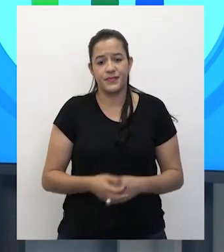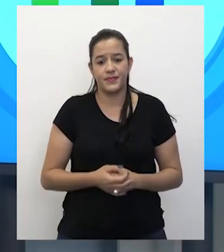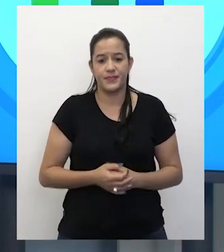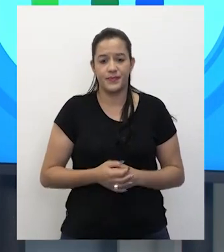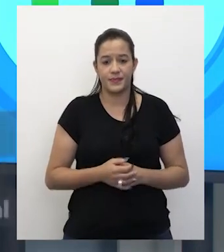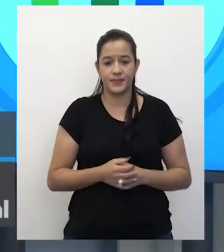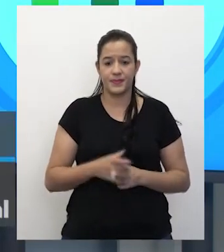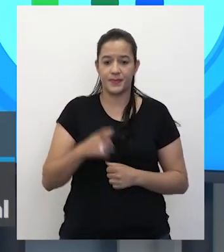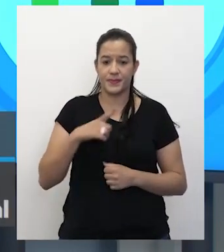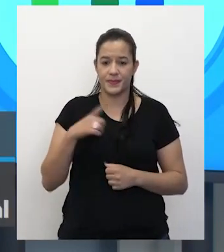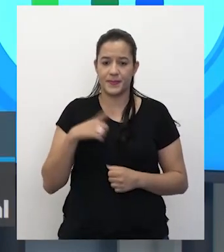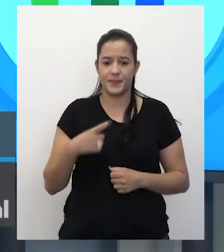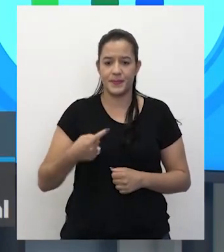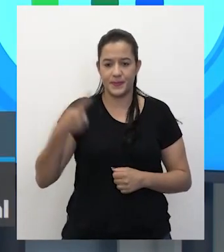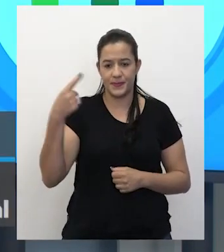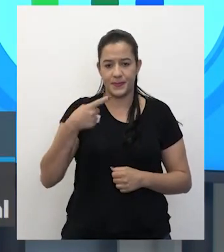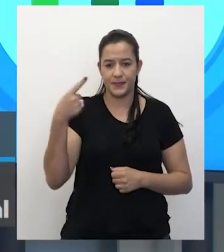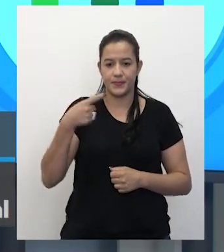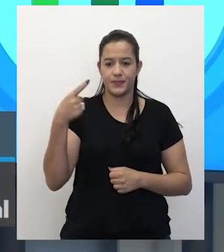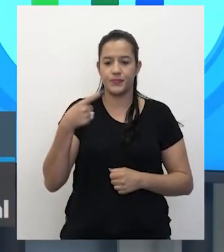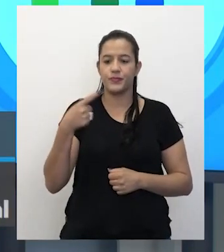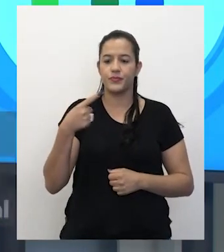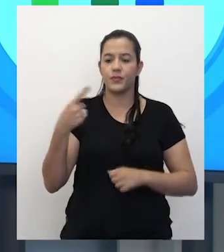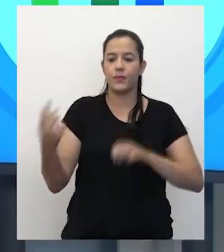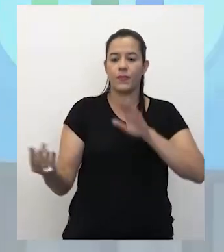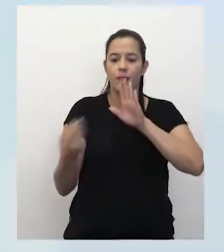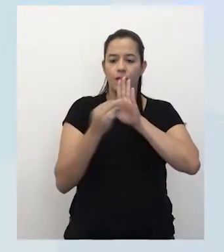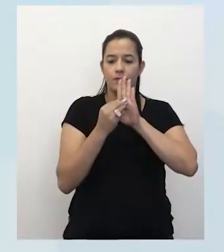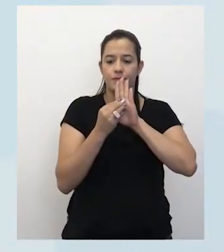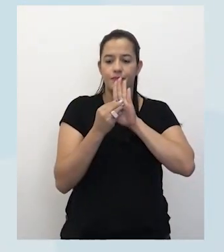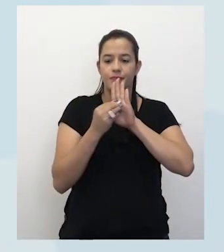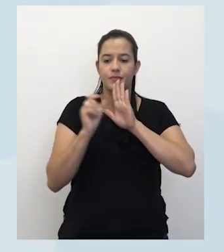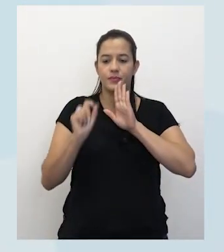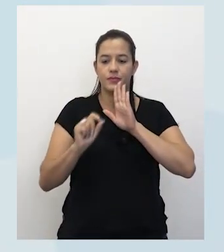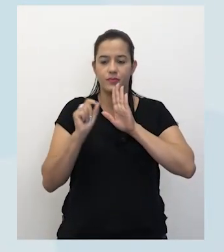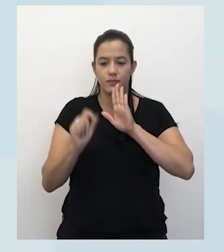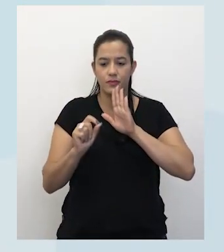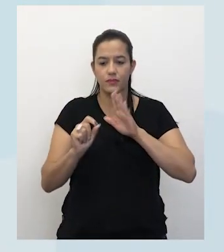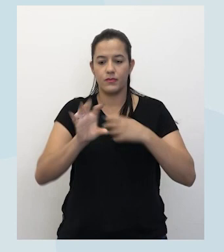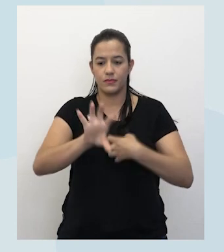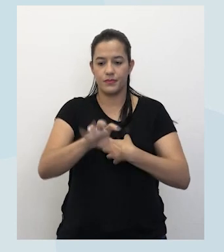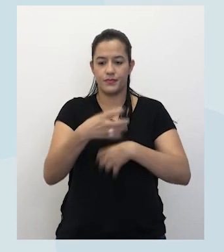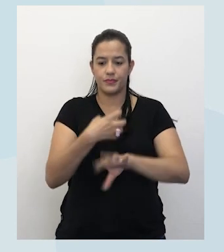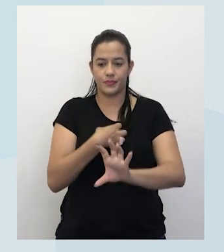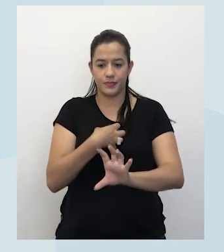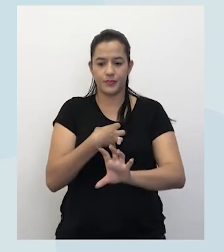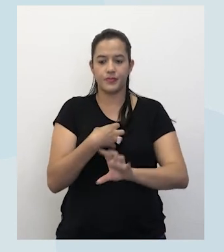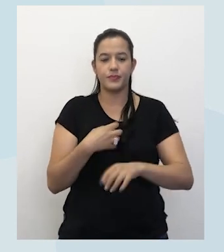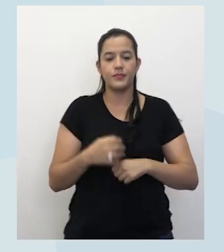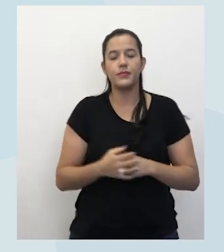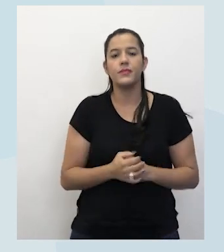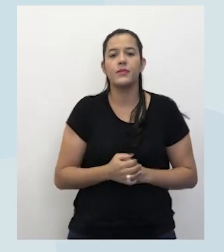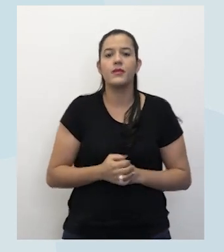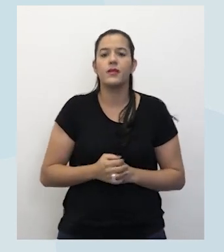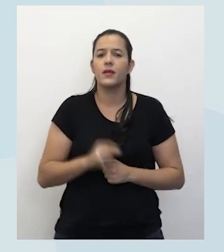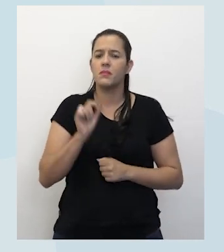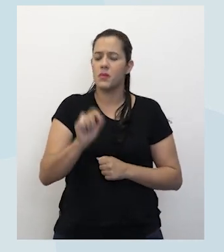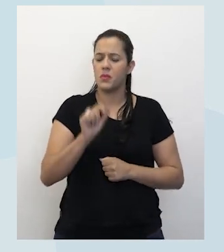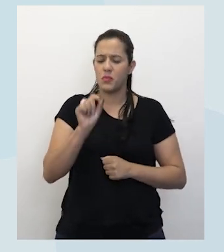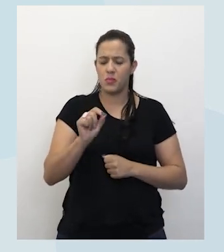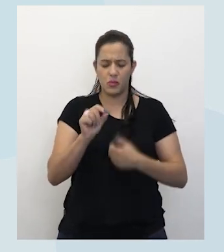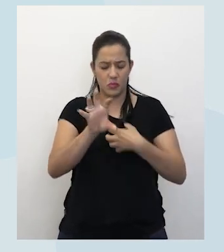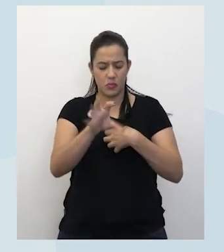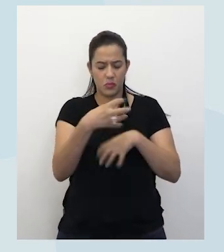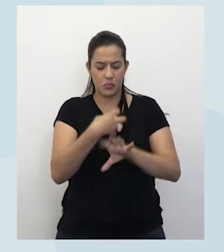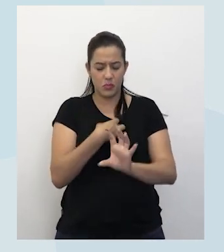Primeira competência priorizada, então, que aparece ali na tela, é empatia. Anderson, o que será que é empatia? O que é